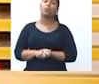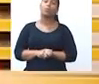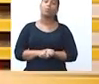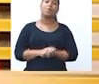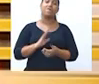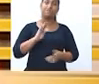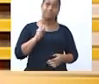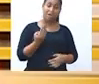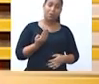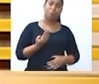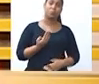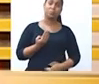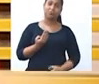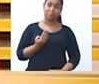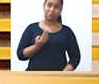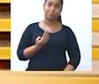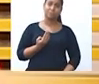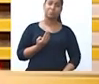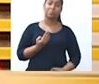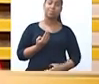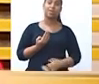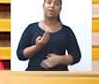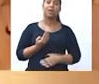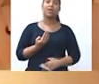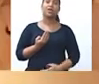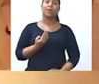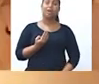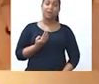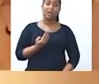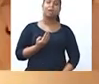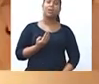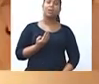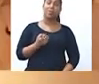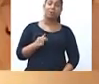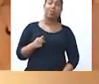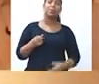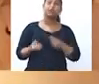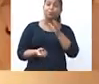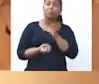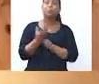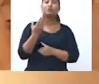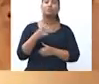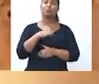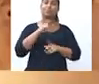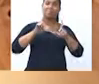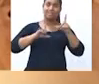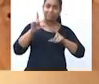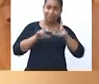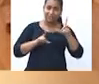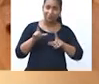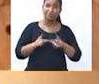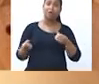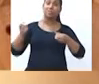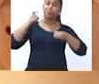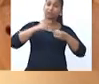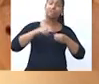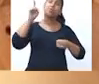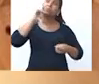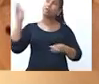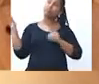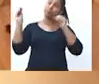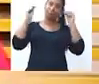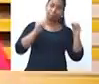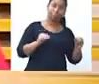fake, né? Falsas. Ah, e tem um tipo de silicone, não é? Isso, que surgiu na mídia uma época, quando eu estava voltando dos Estados